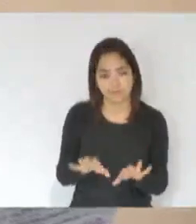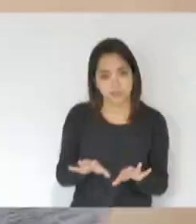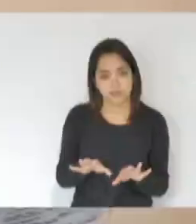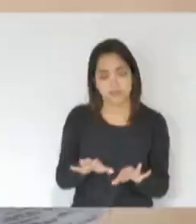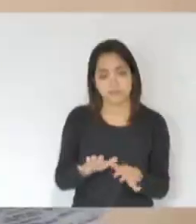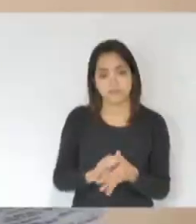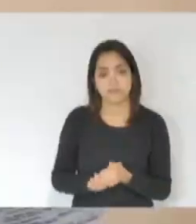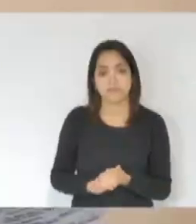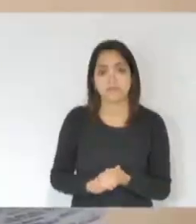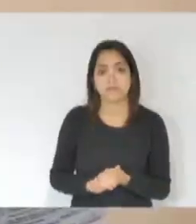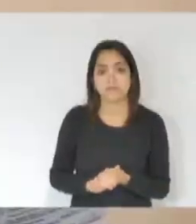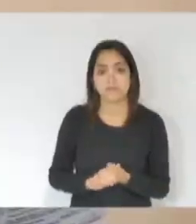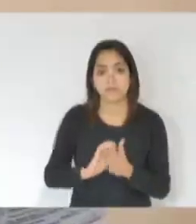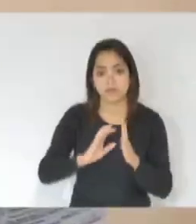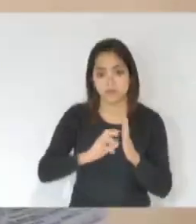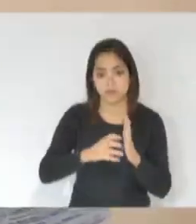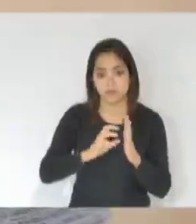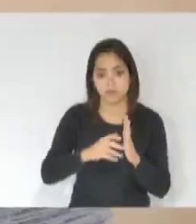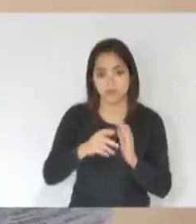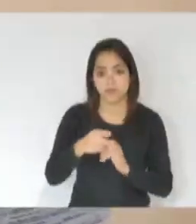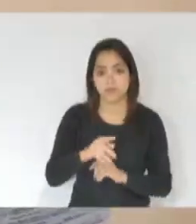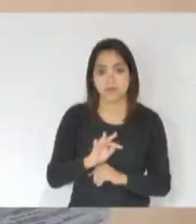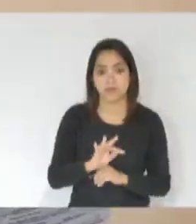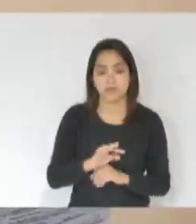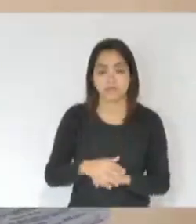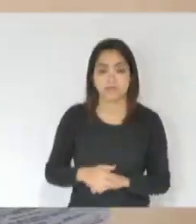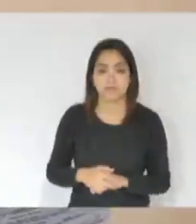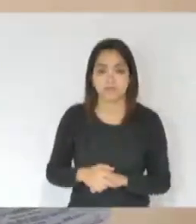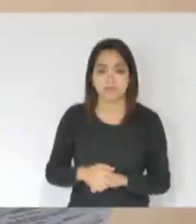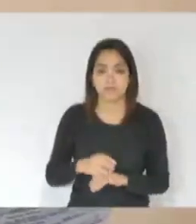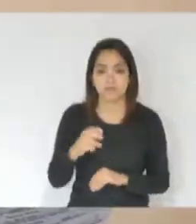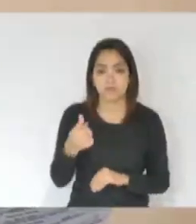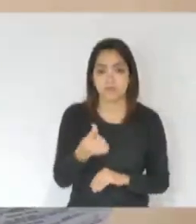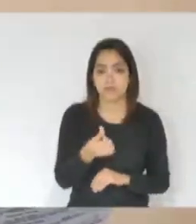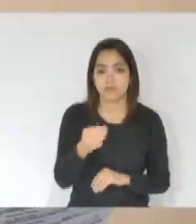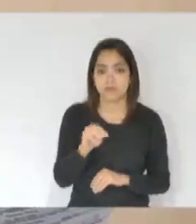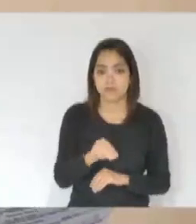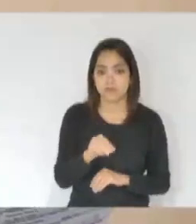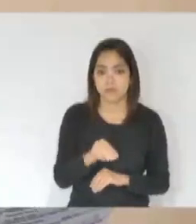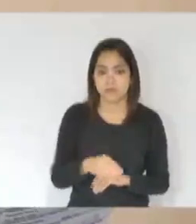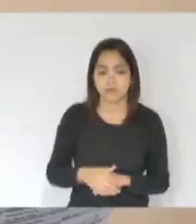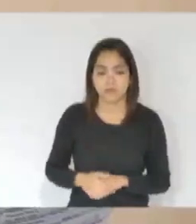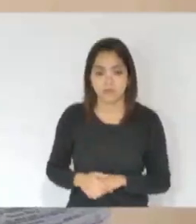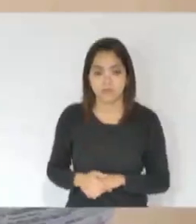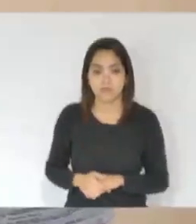falar, o próximo horário destinado ao Partido dos Trabalhadores, pelo tempo de até 6 minutos.